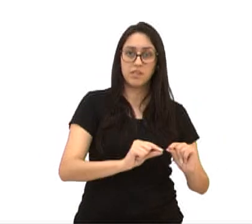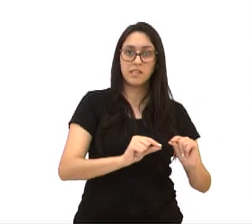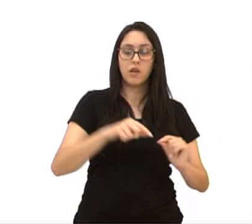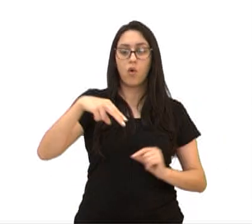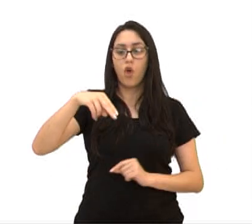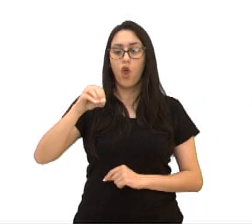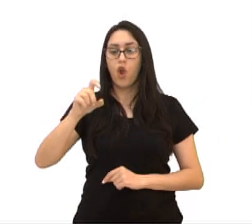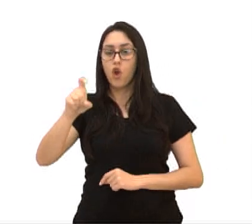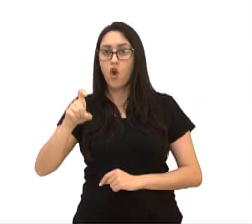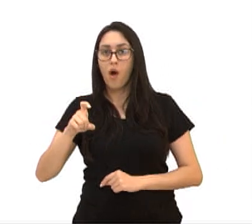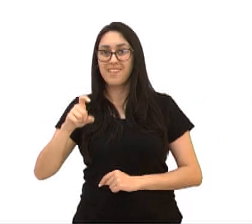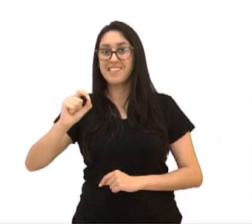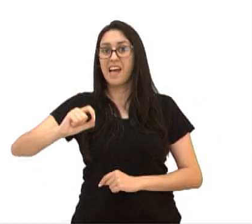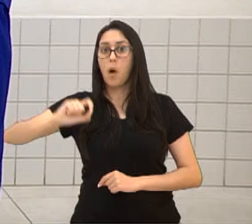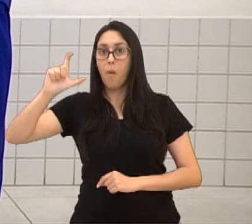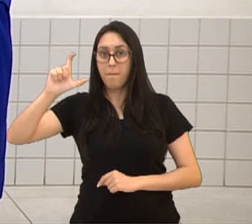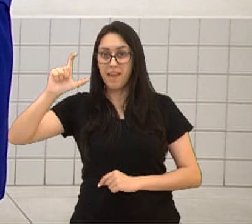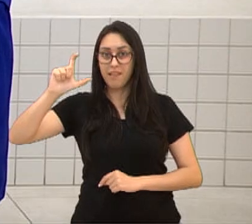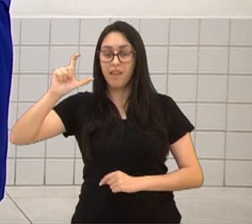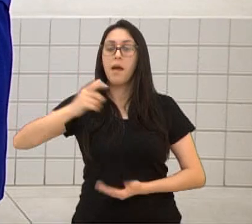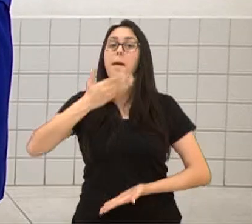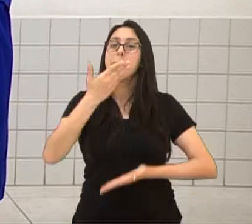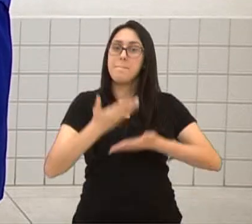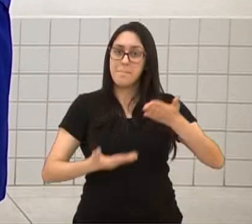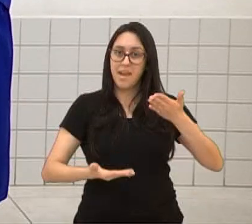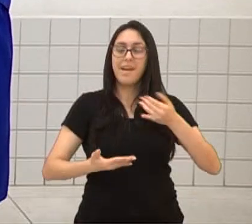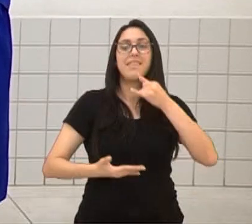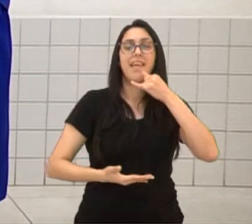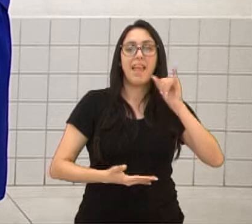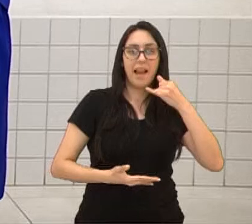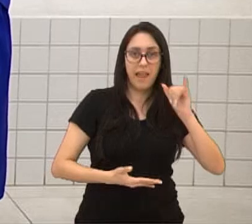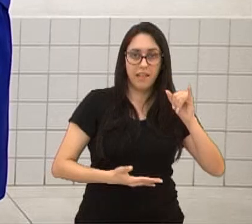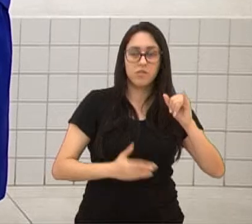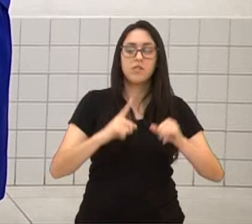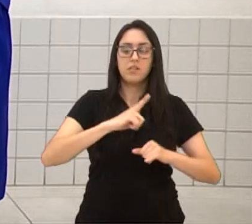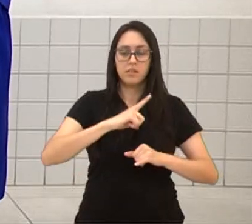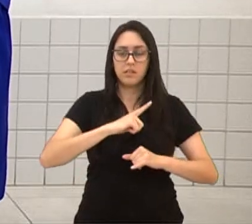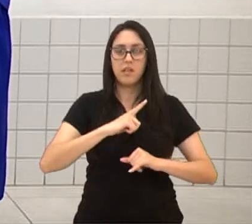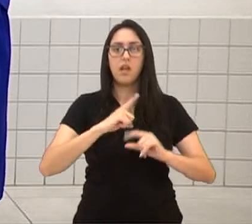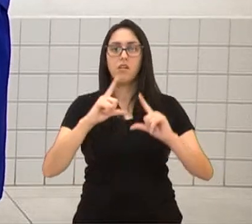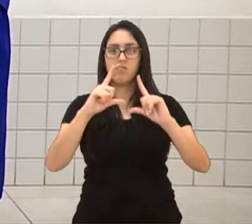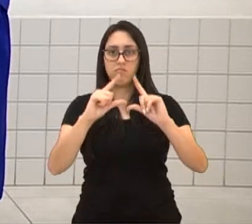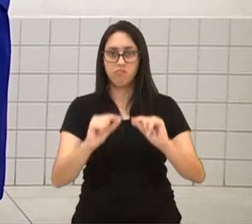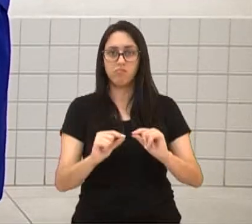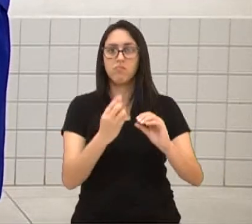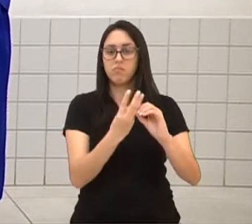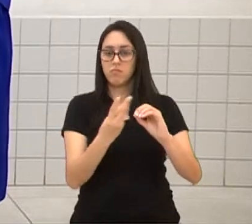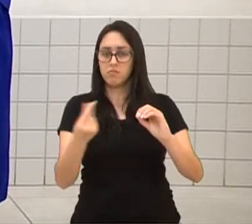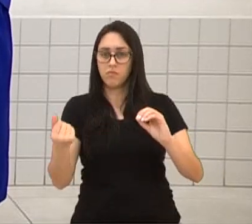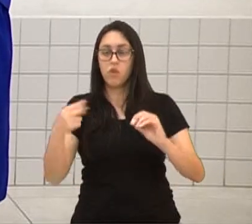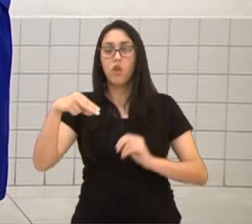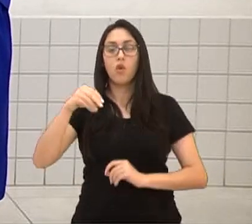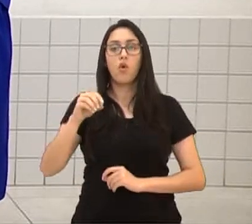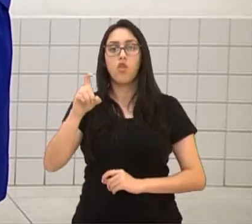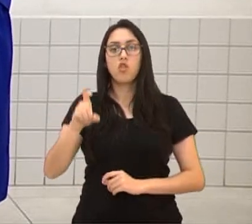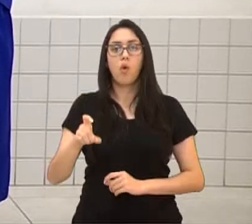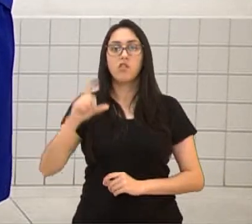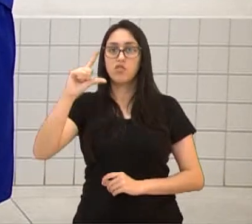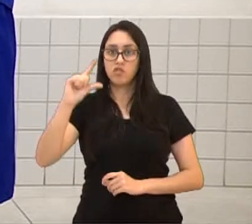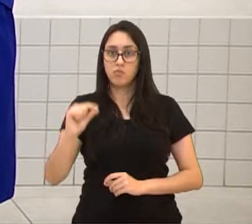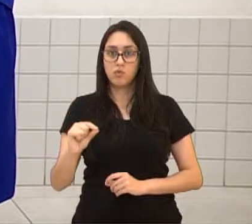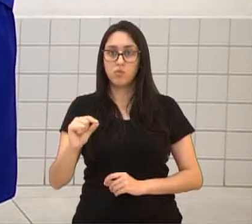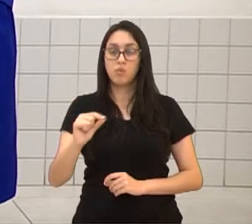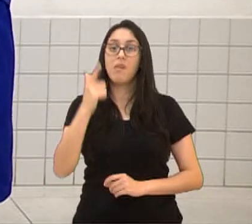NOx aumenta e perde elétrons. O agente redutor sofre oxidação, então seu NOx diminui e